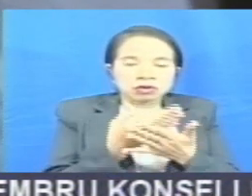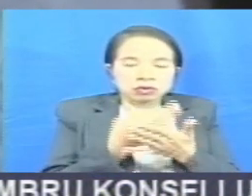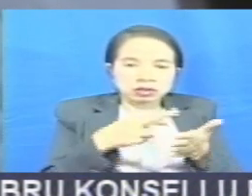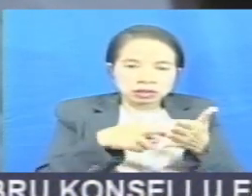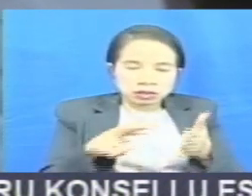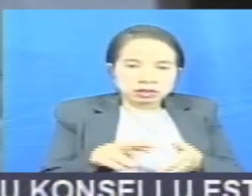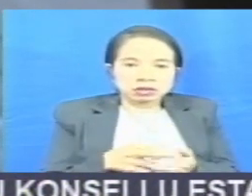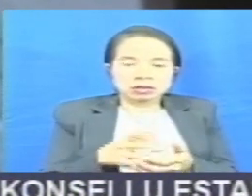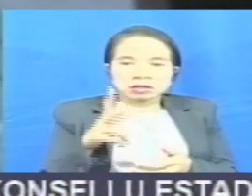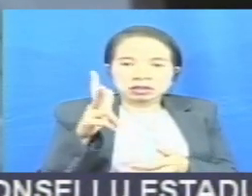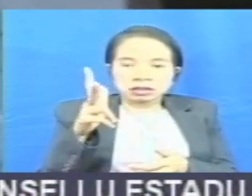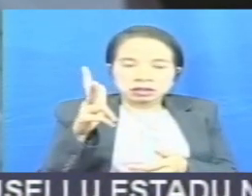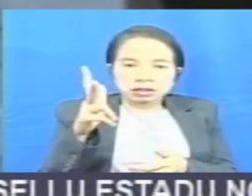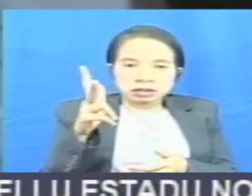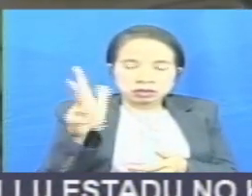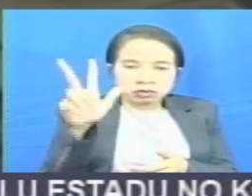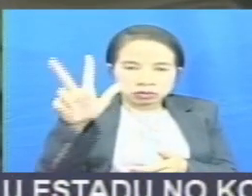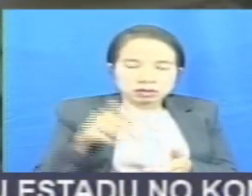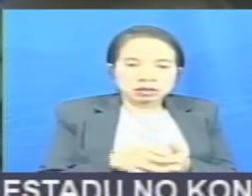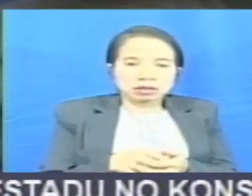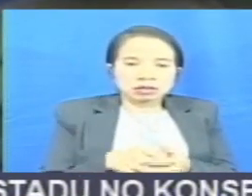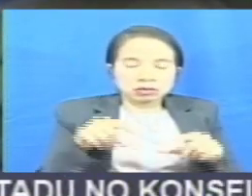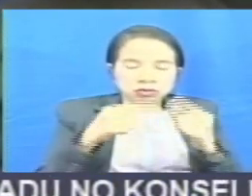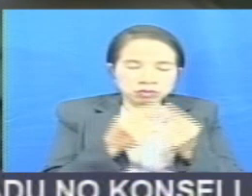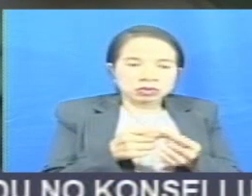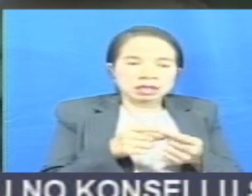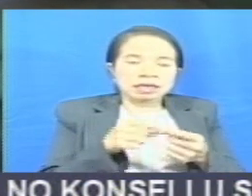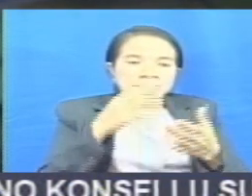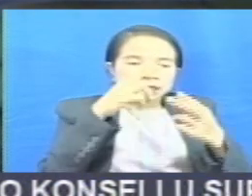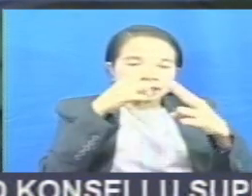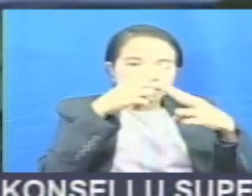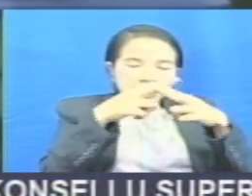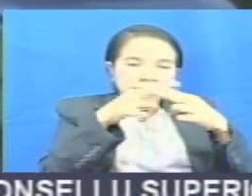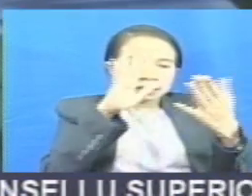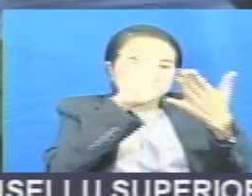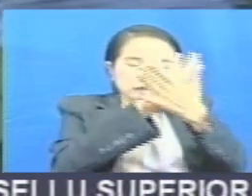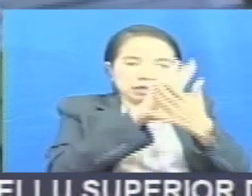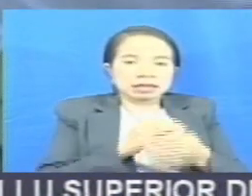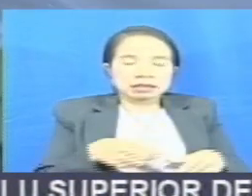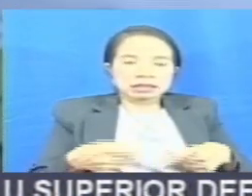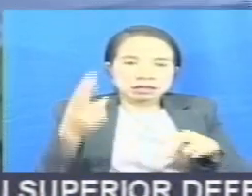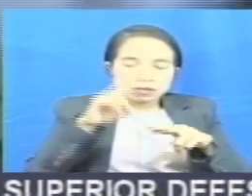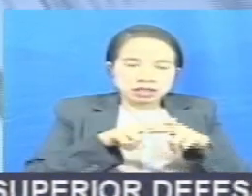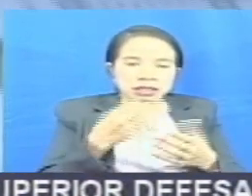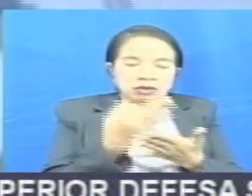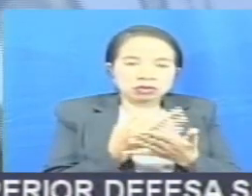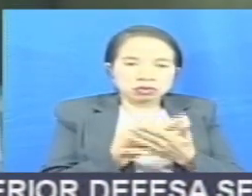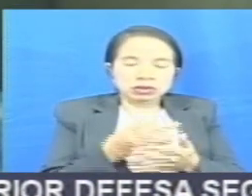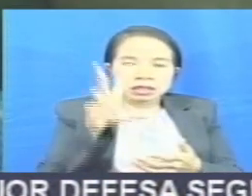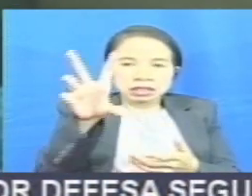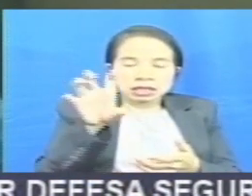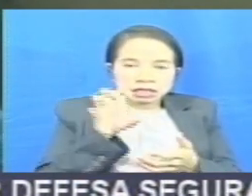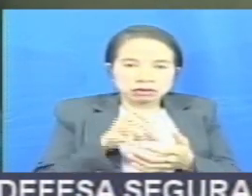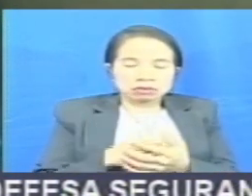registração dólar tolo. No grupo ne promete depois narantaka sai, sei hatama tang osan dólar atos tolo. Também ita cliente ita tem